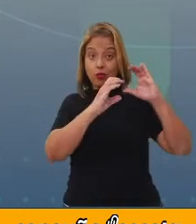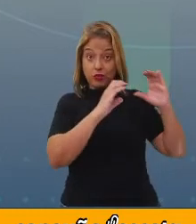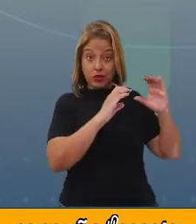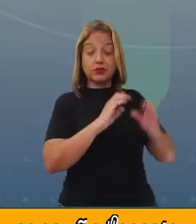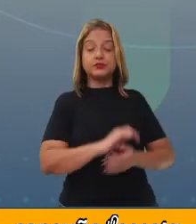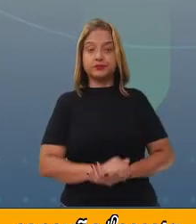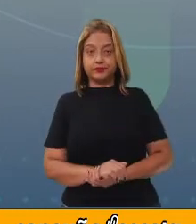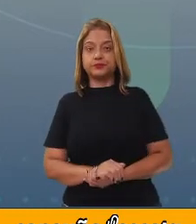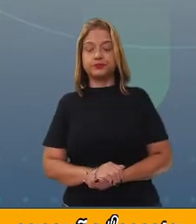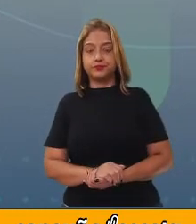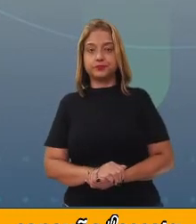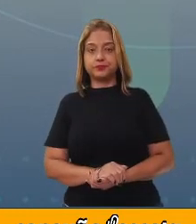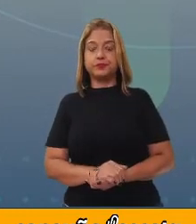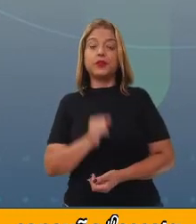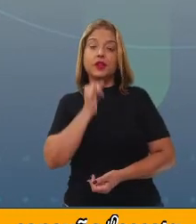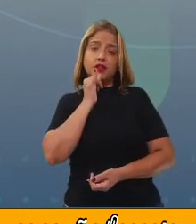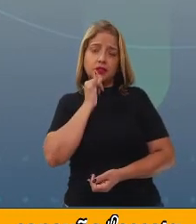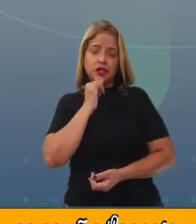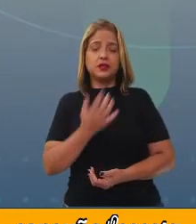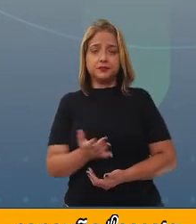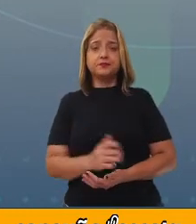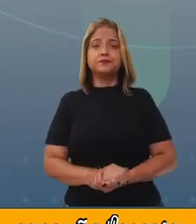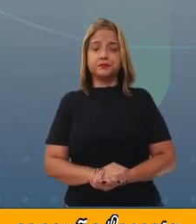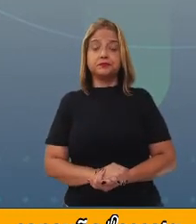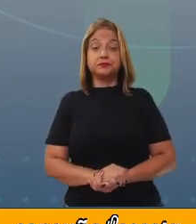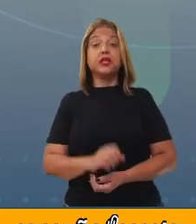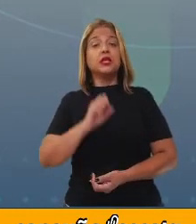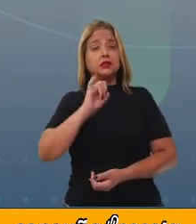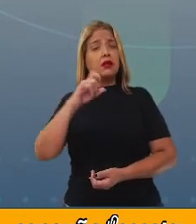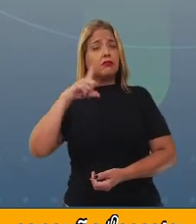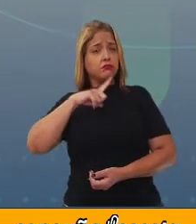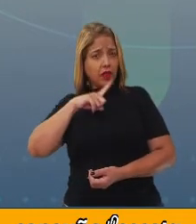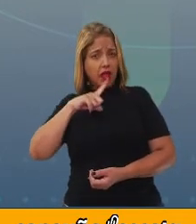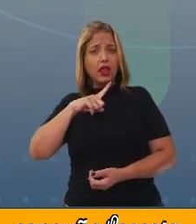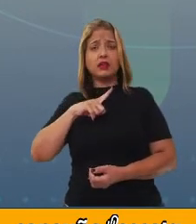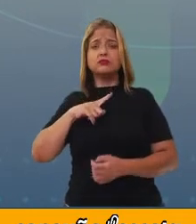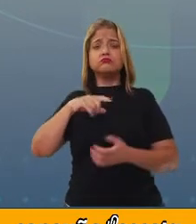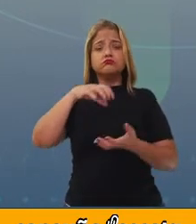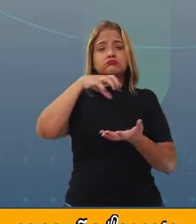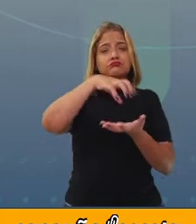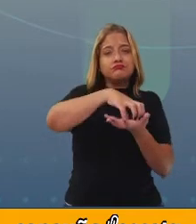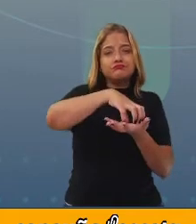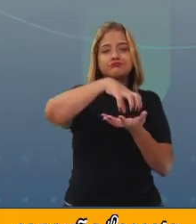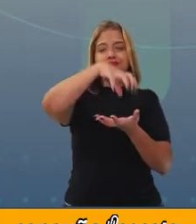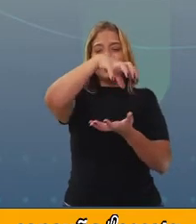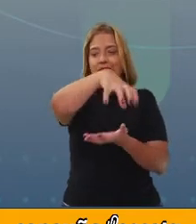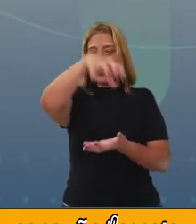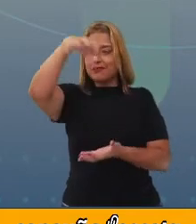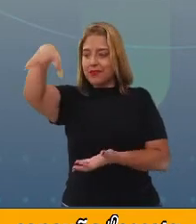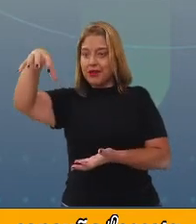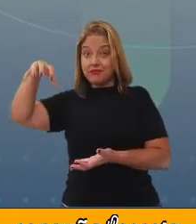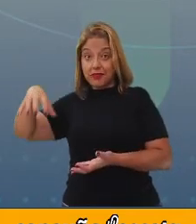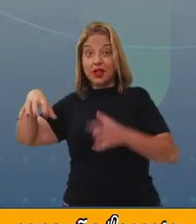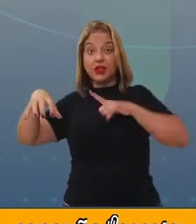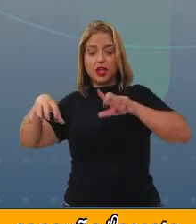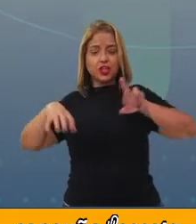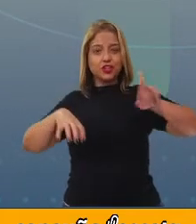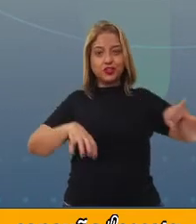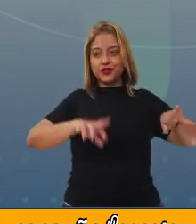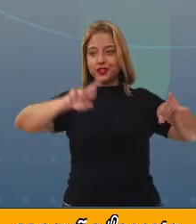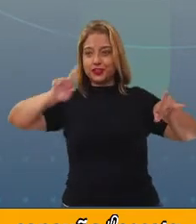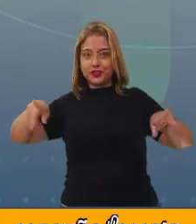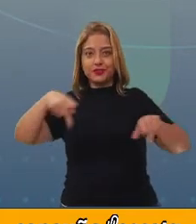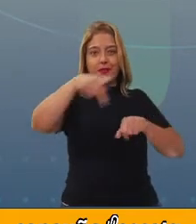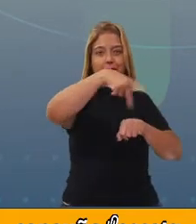seja, mesmo havendo essa diferença territorial entre Brasil e Moçambique,